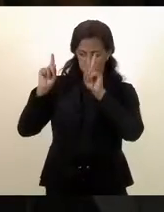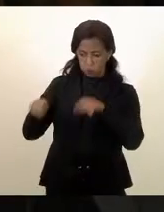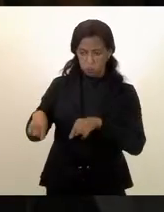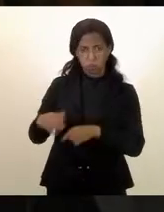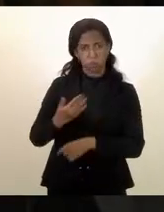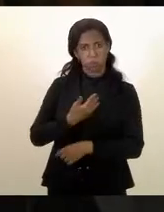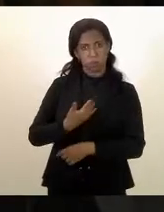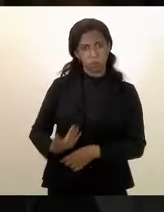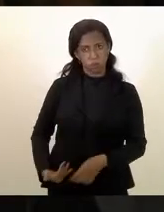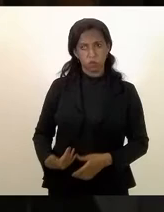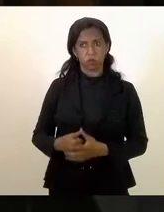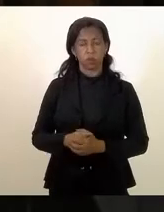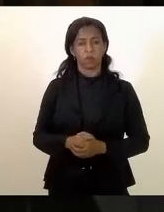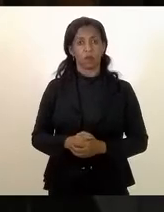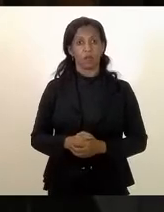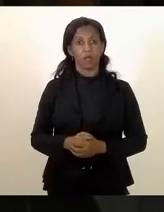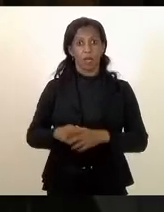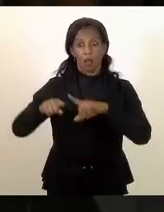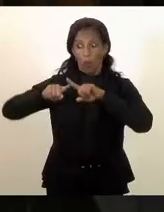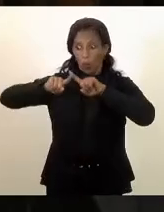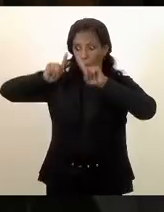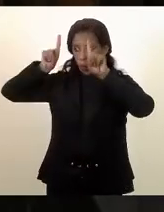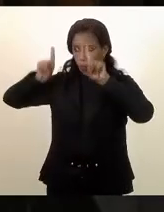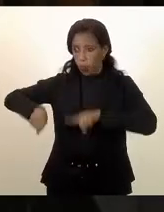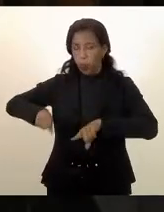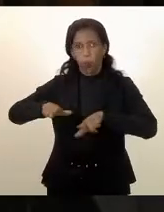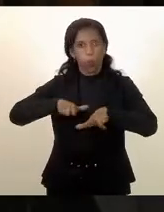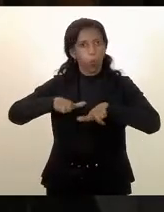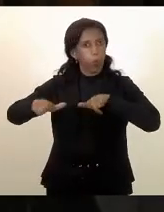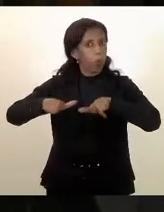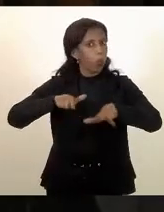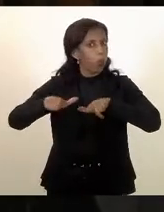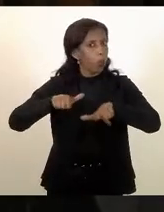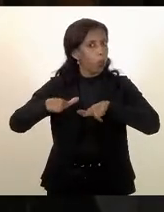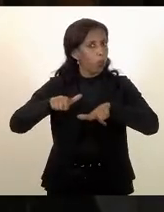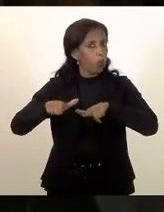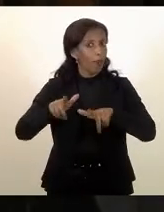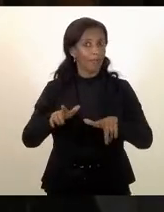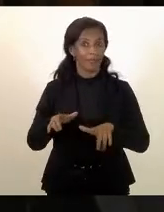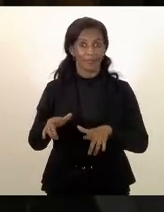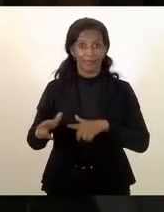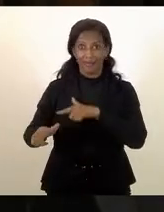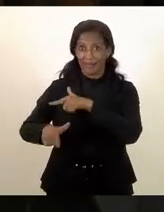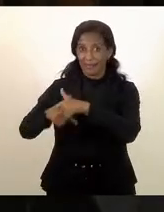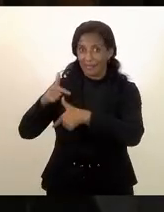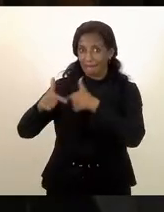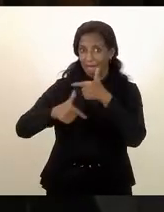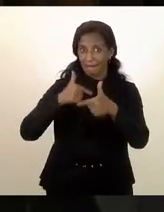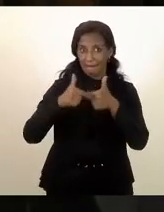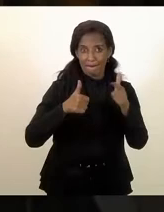servidor público isto é trabalha com o público